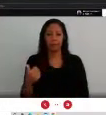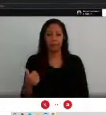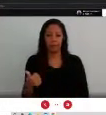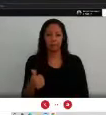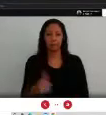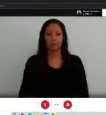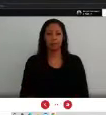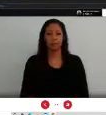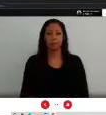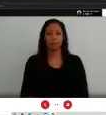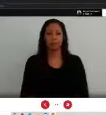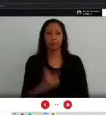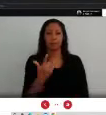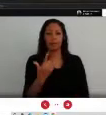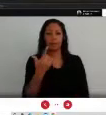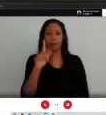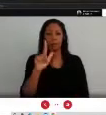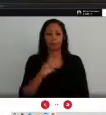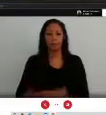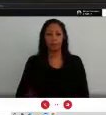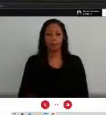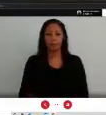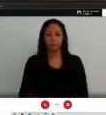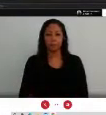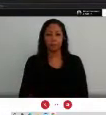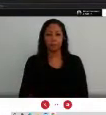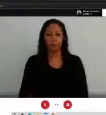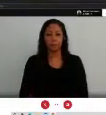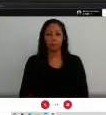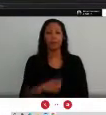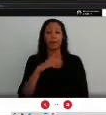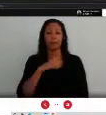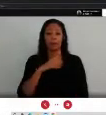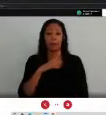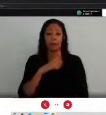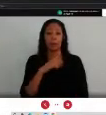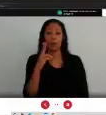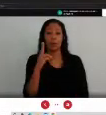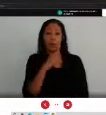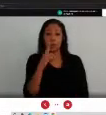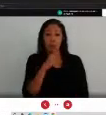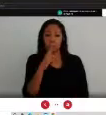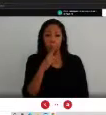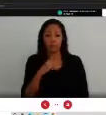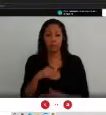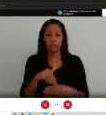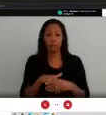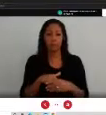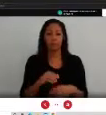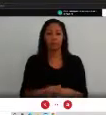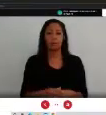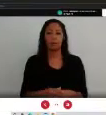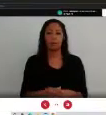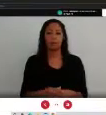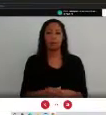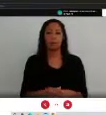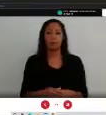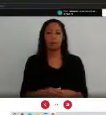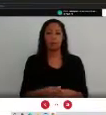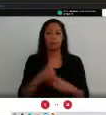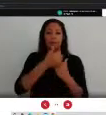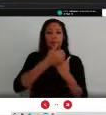06/2021 e da outras providências, que tenha sua transmissão de regime de urgência. Mesa diretora, presidente Vônei